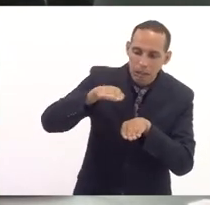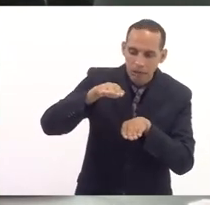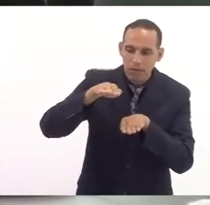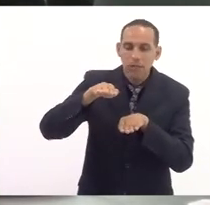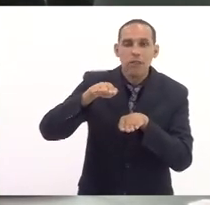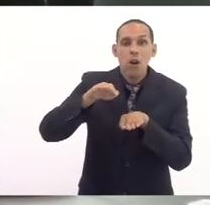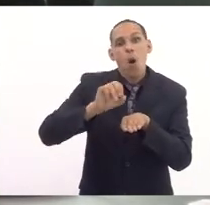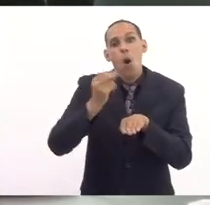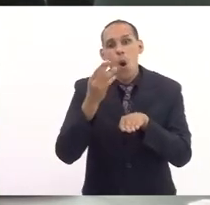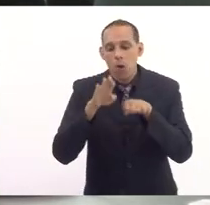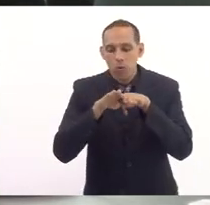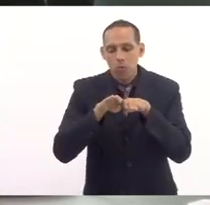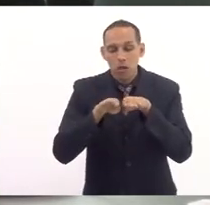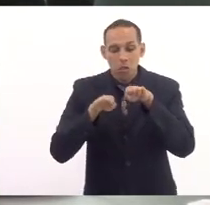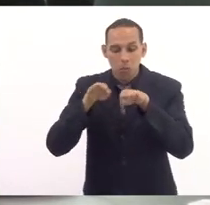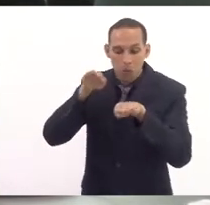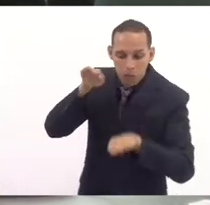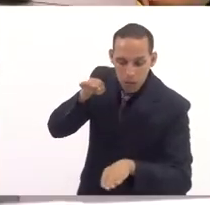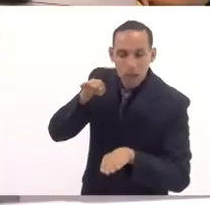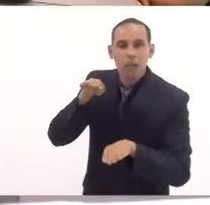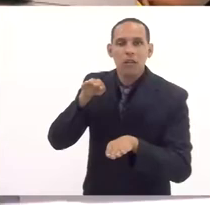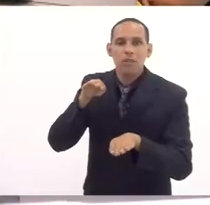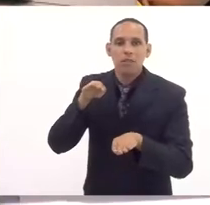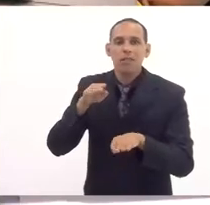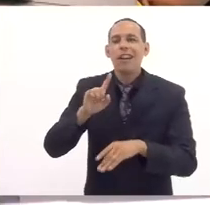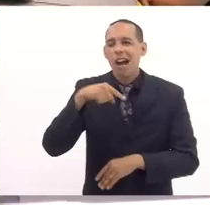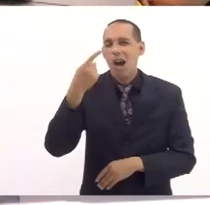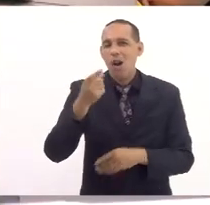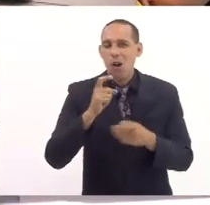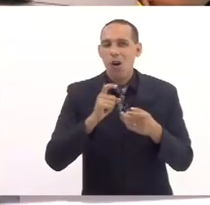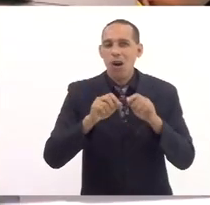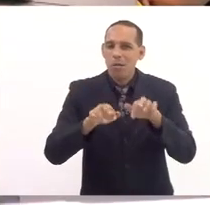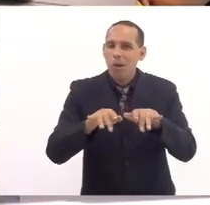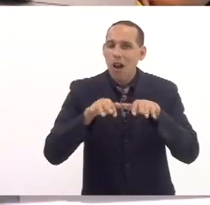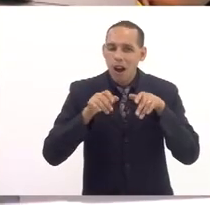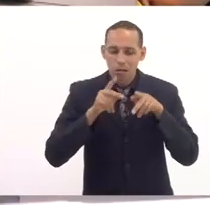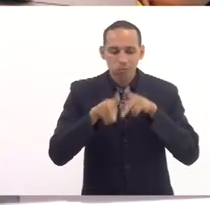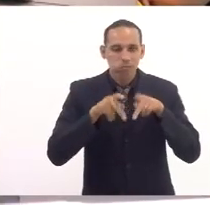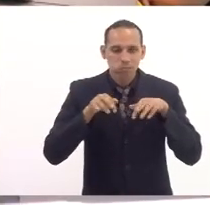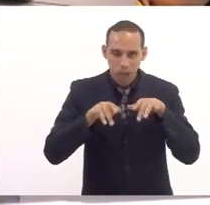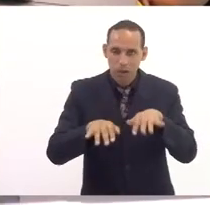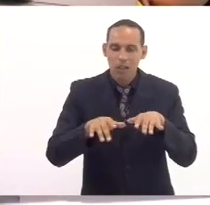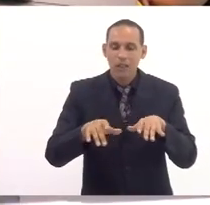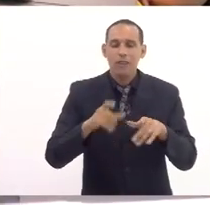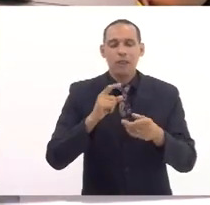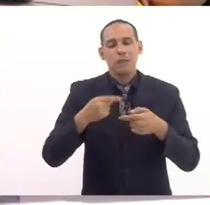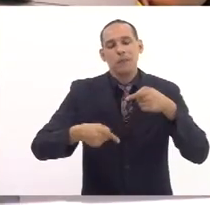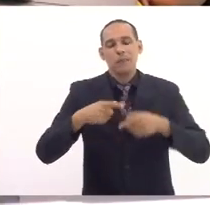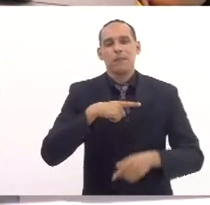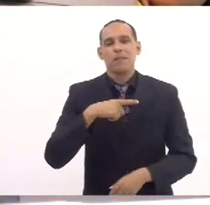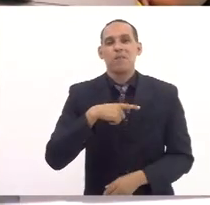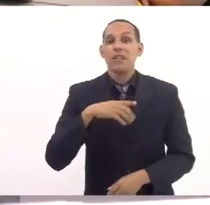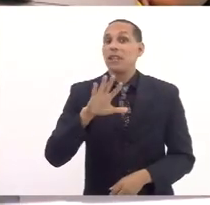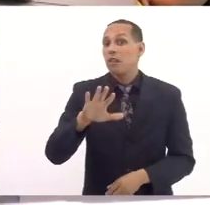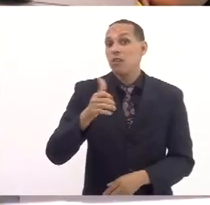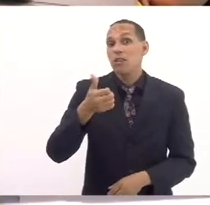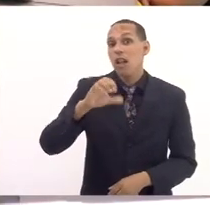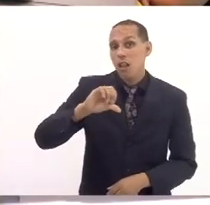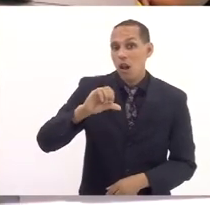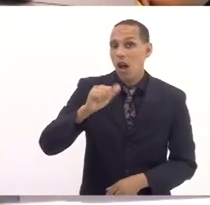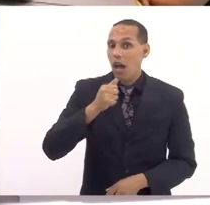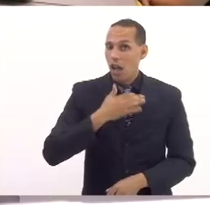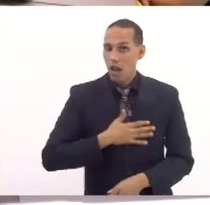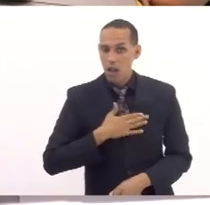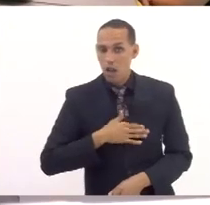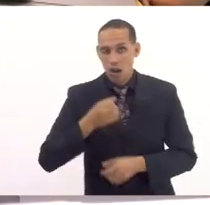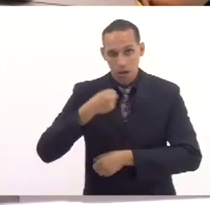Esse assunto nós vamos discutir na próxima audiência pública. Então, são isso. Agora, eu gostaria de lembrar que no dia 19 de agosto do